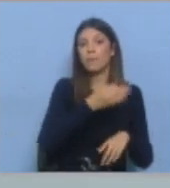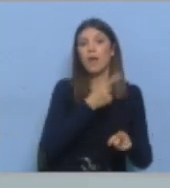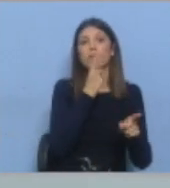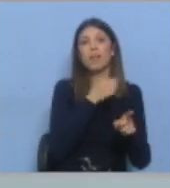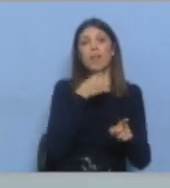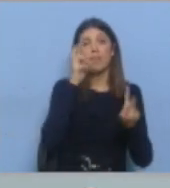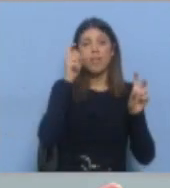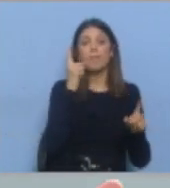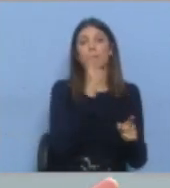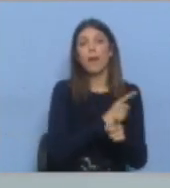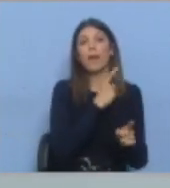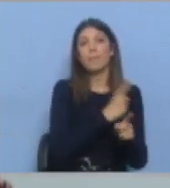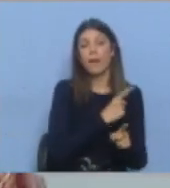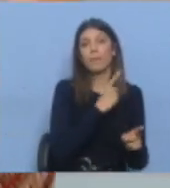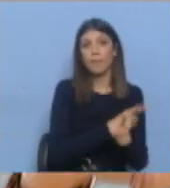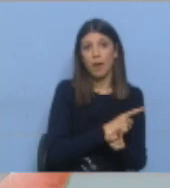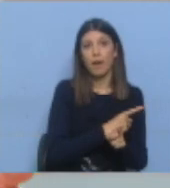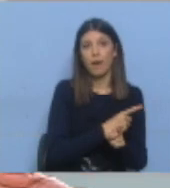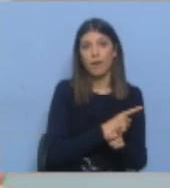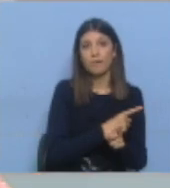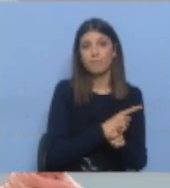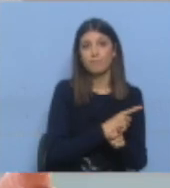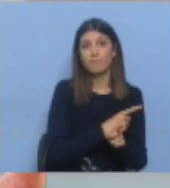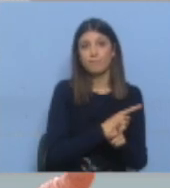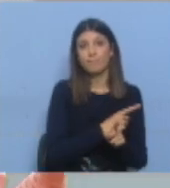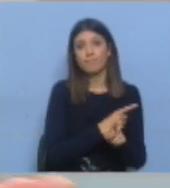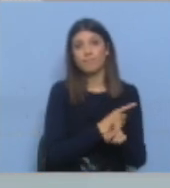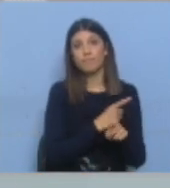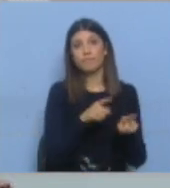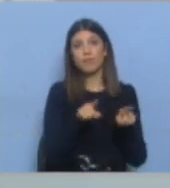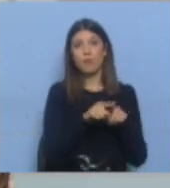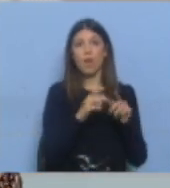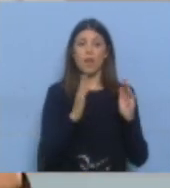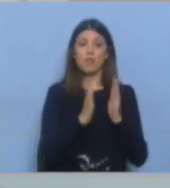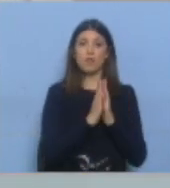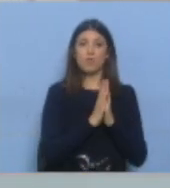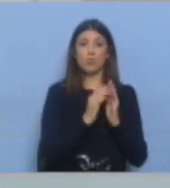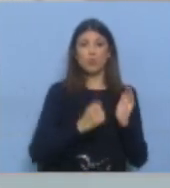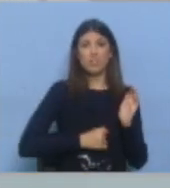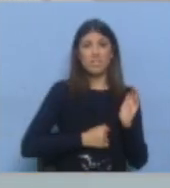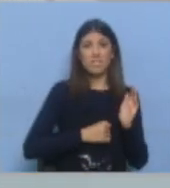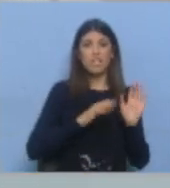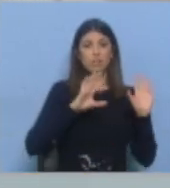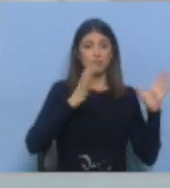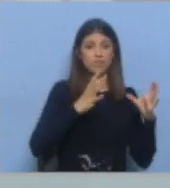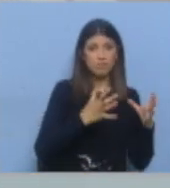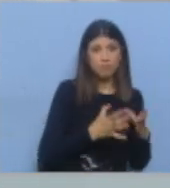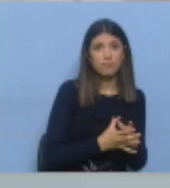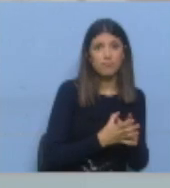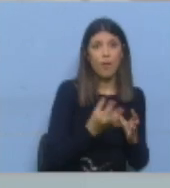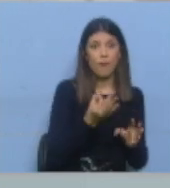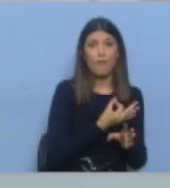advertência já tinha vindo de Bento XVI a dizer que já não é mais sociologicamente maioritário o cristianismo, passará a ter que ser